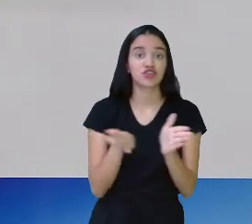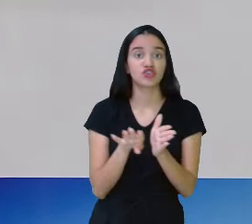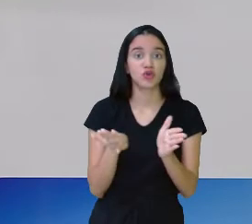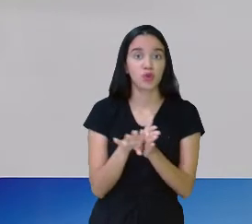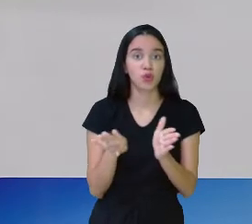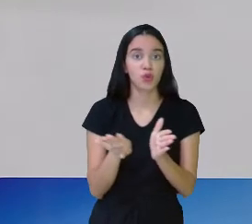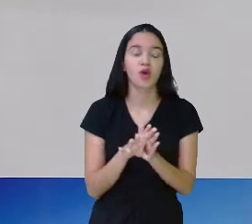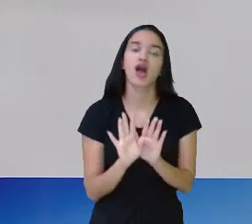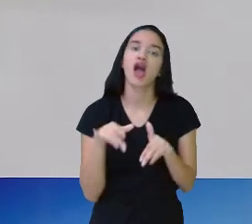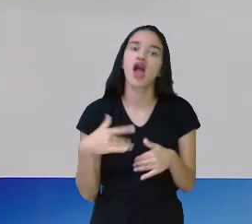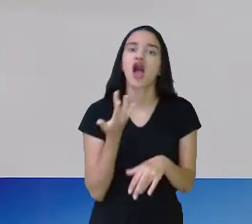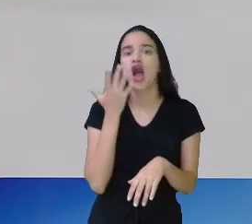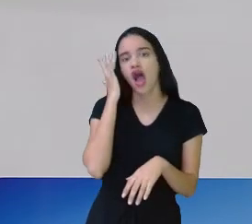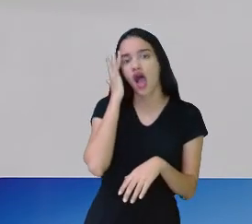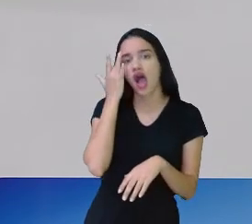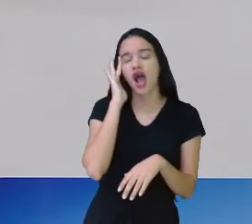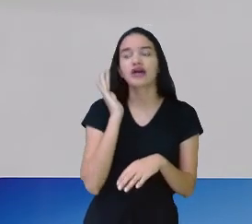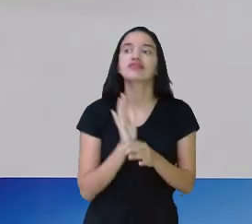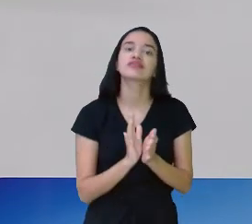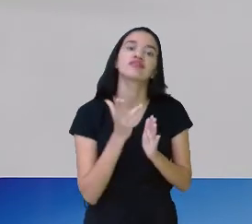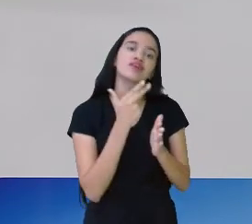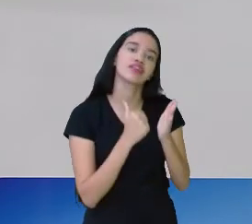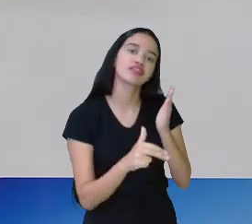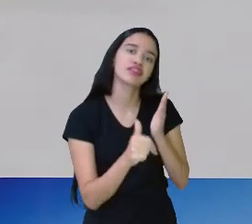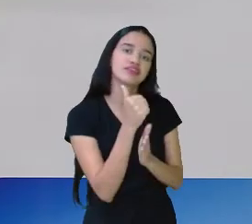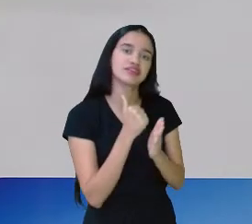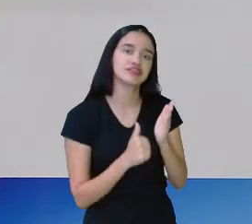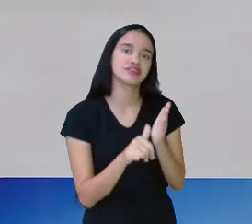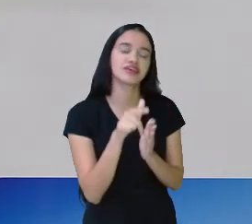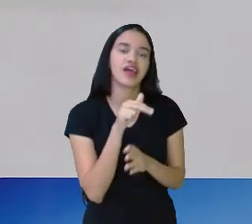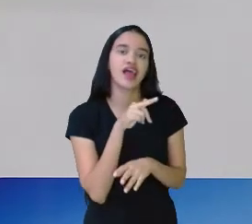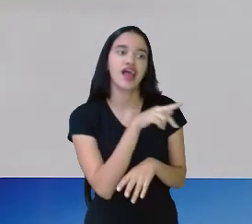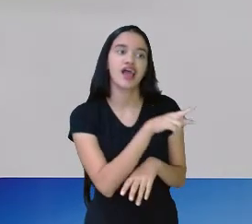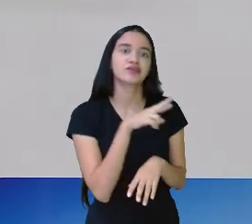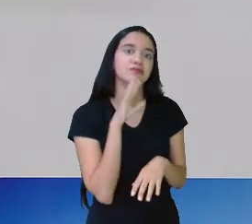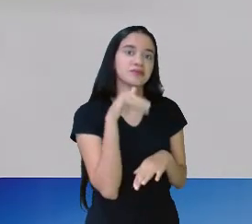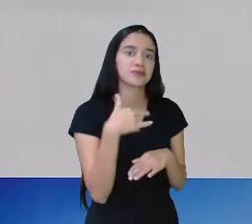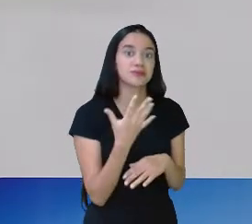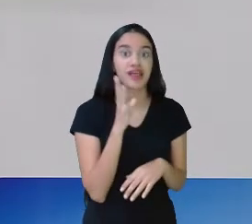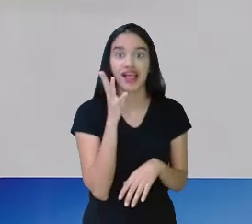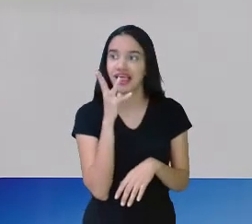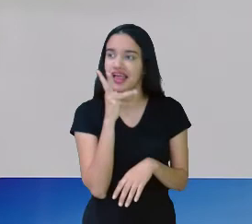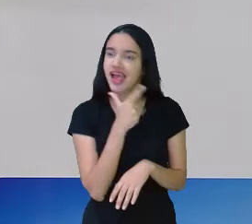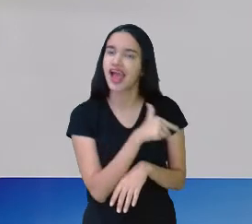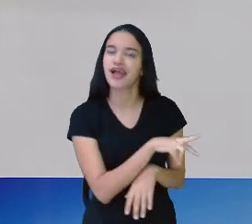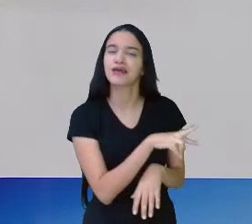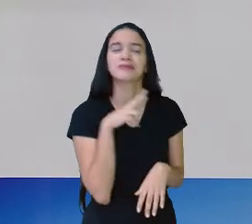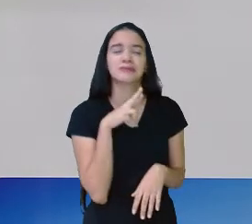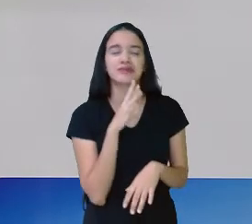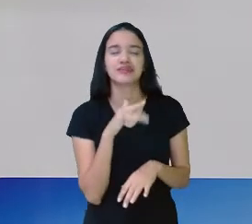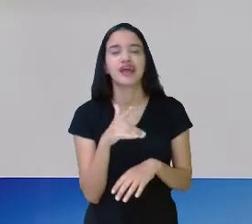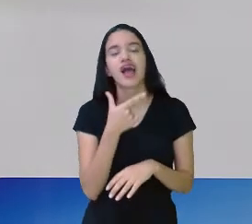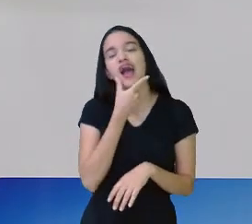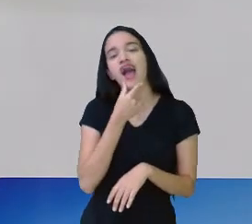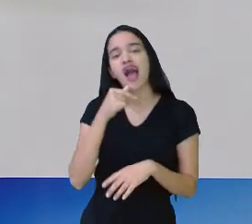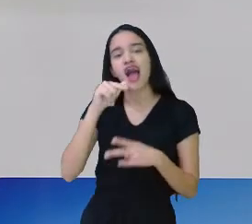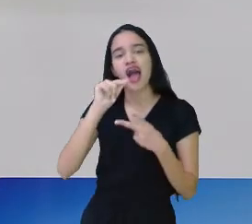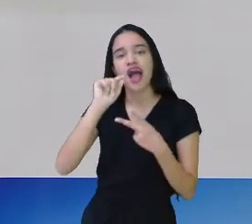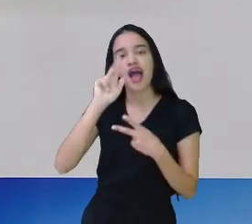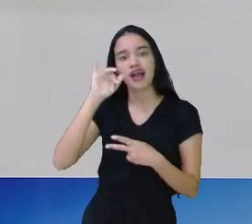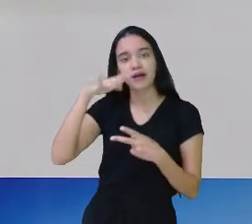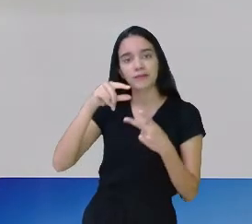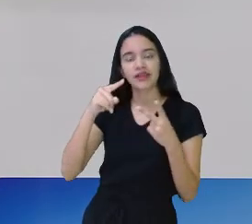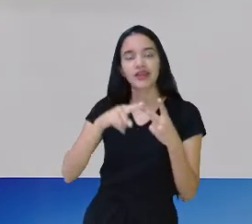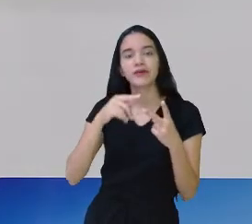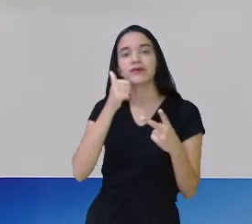também. E eu acho que quando você estava desenhando, eles, para não correrem o risco da resposta demorar, já foram logo colocando. Já responderam. Gabriel e Iris